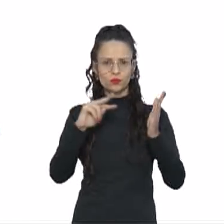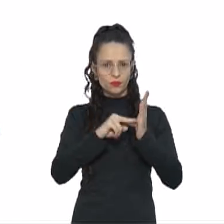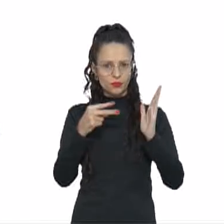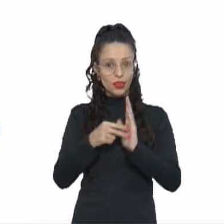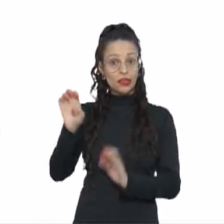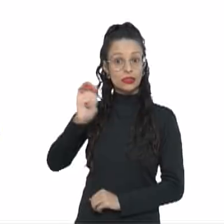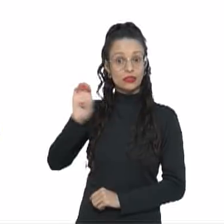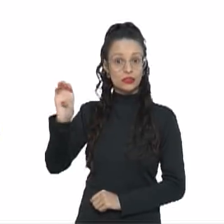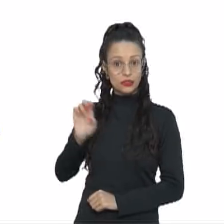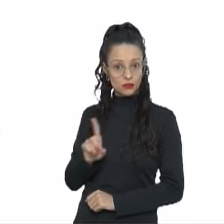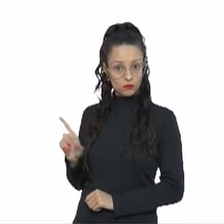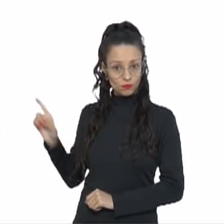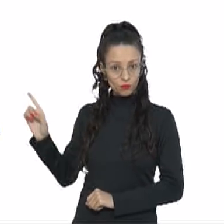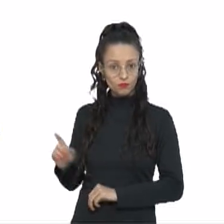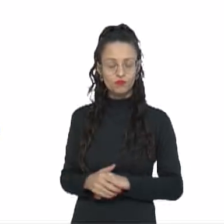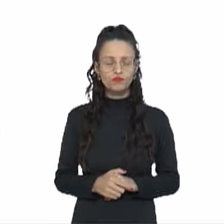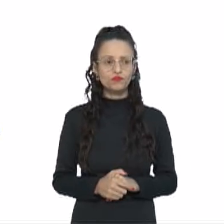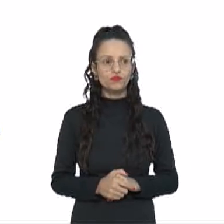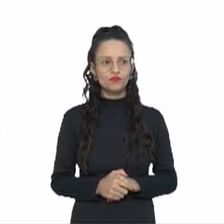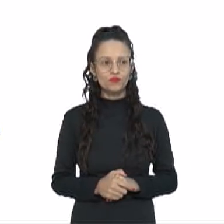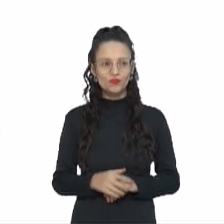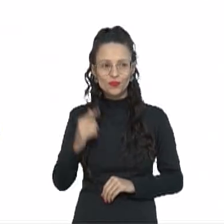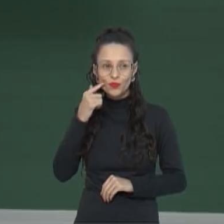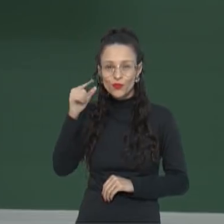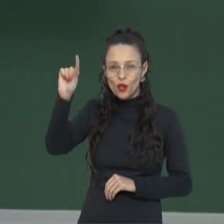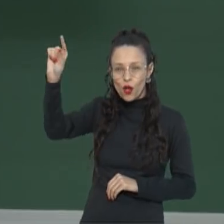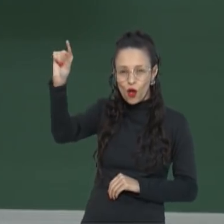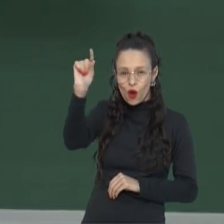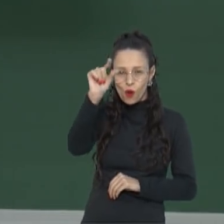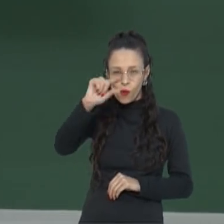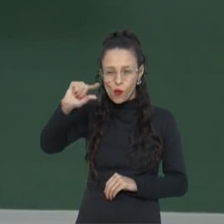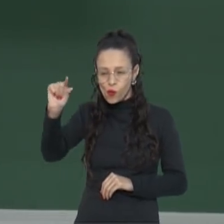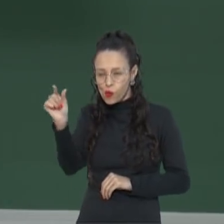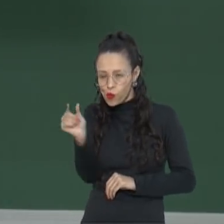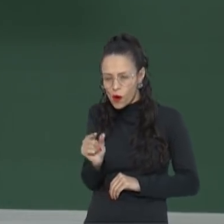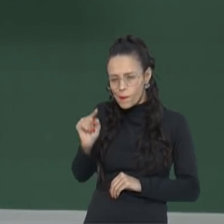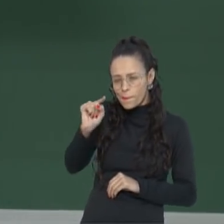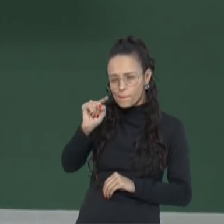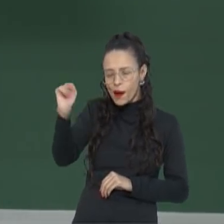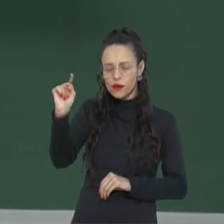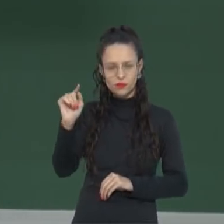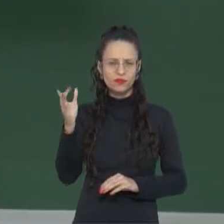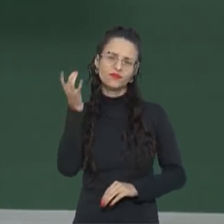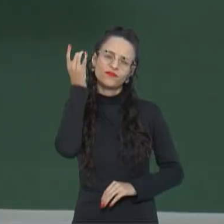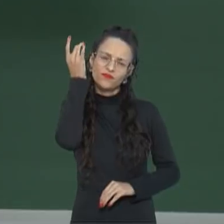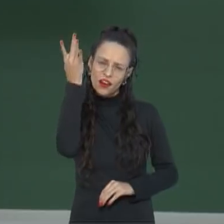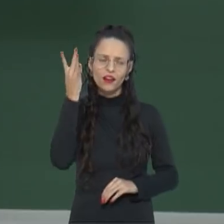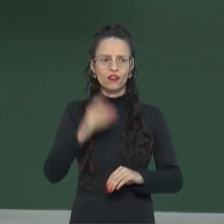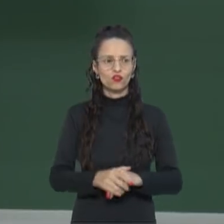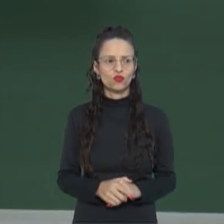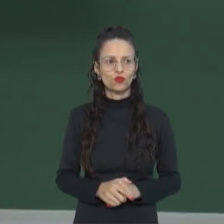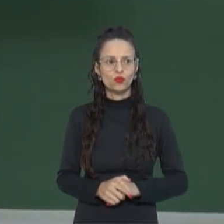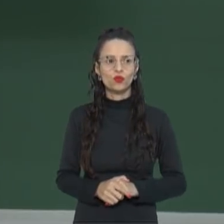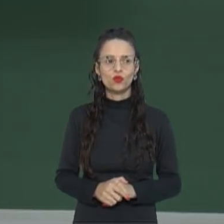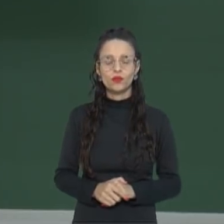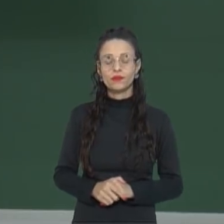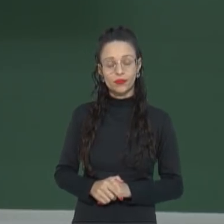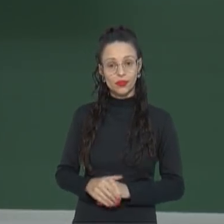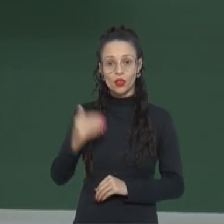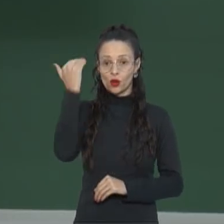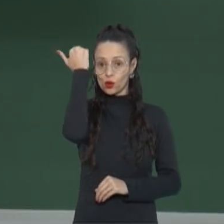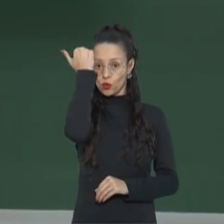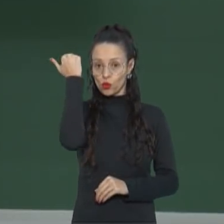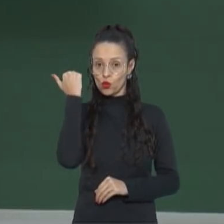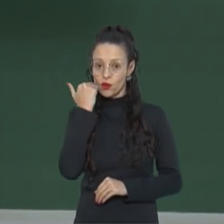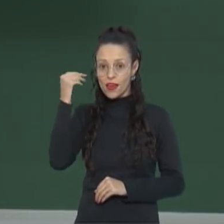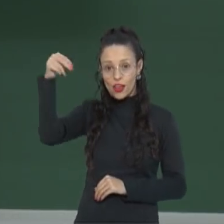imagem à esquerda? Esse mapinha dividido ao meio? Bem fácil, bem tranquilo. Então você tem Coreia do Norte,